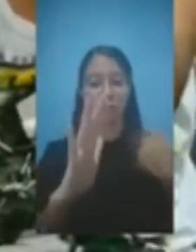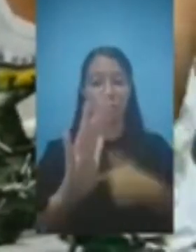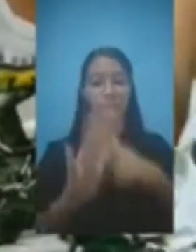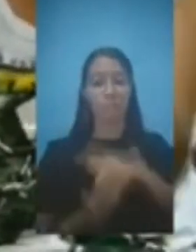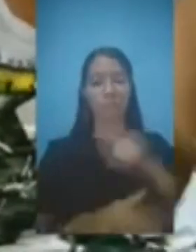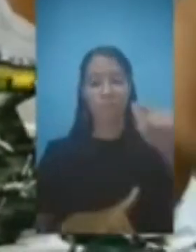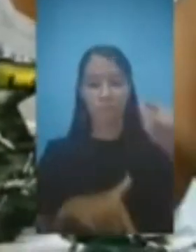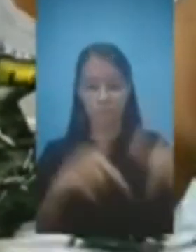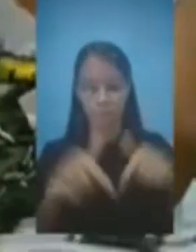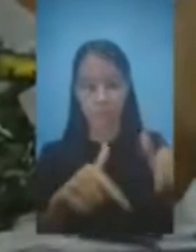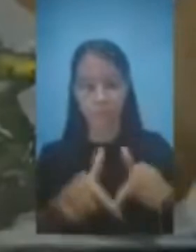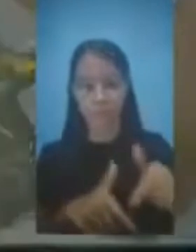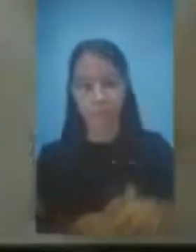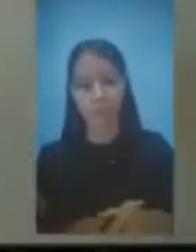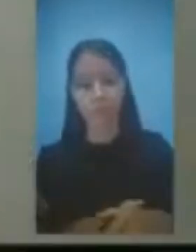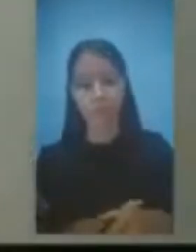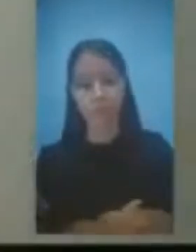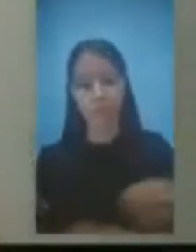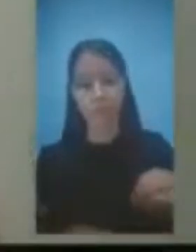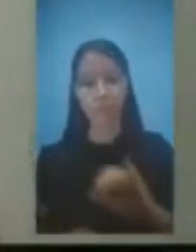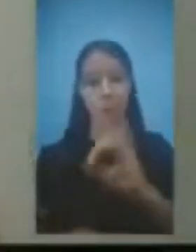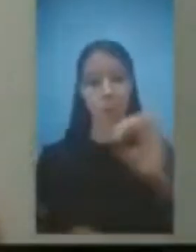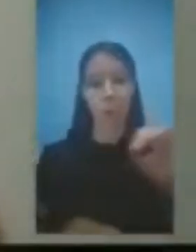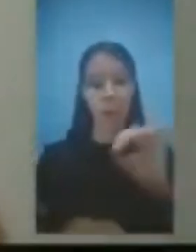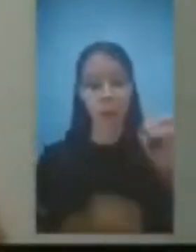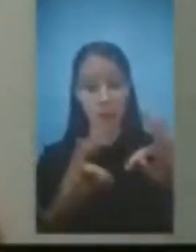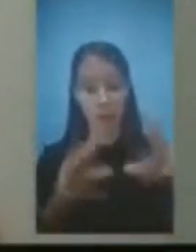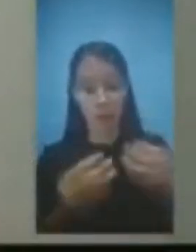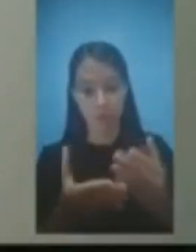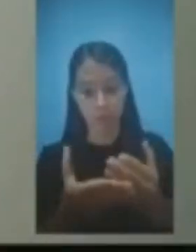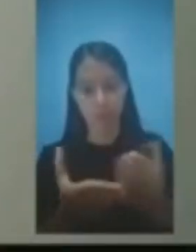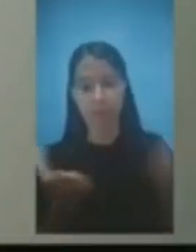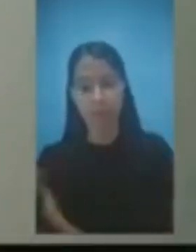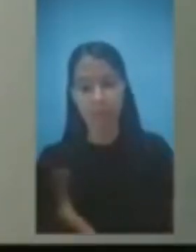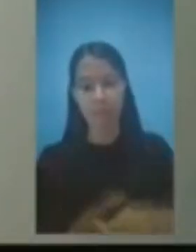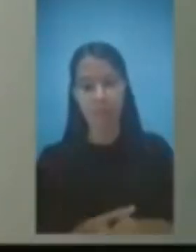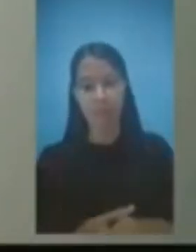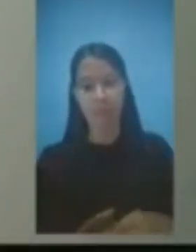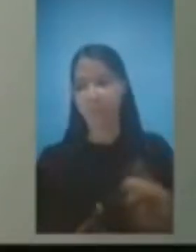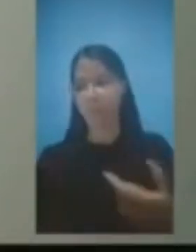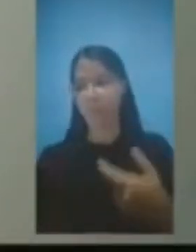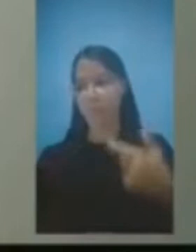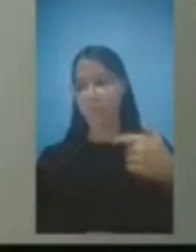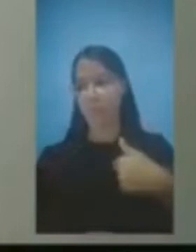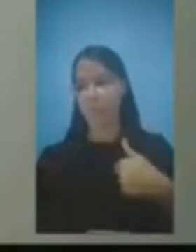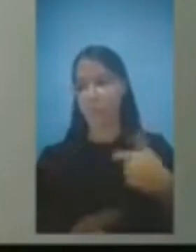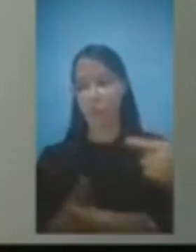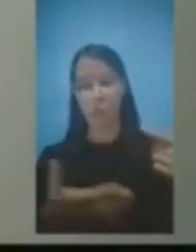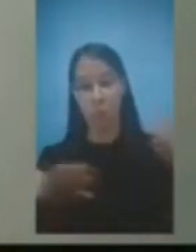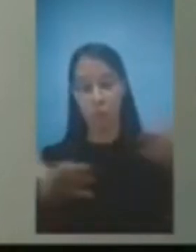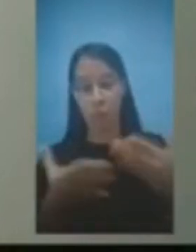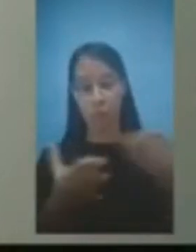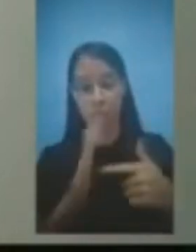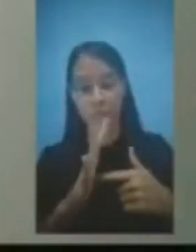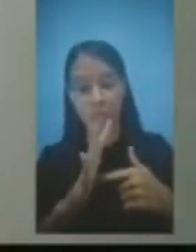fornecesse trabalhos para as pessoas com deficiência. Olá, sou Janaína Valérios, de formação acadêmica química